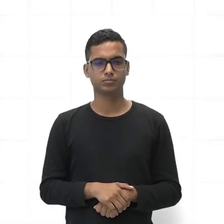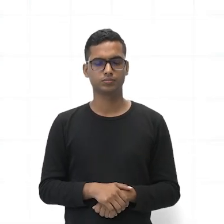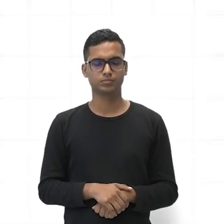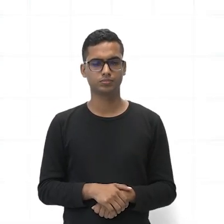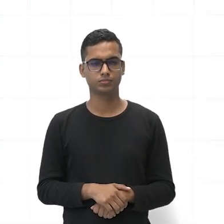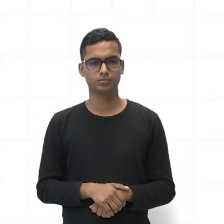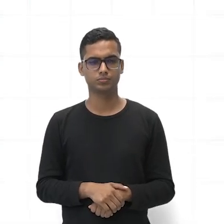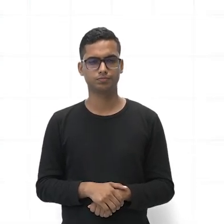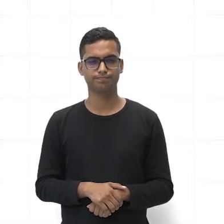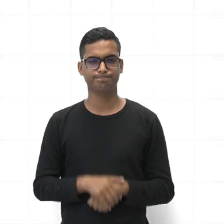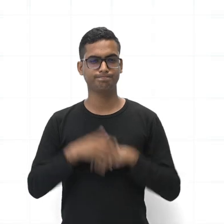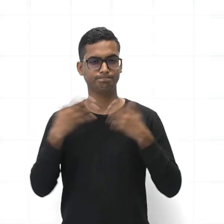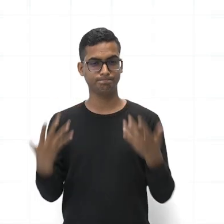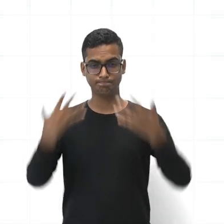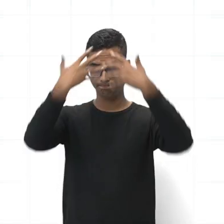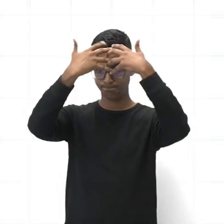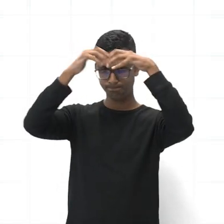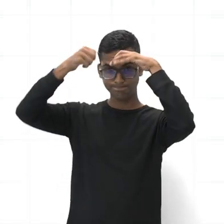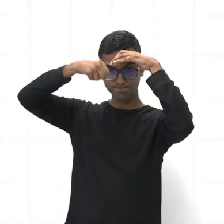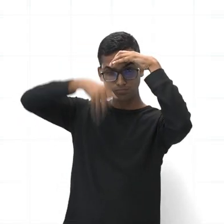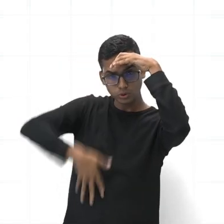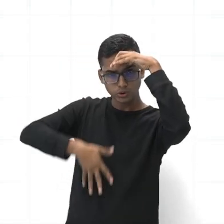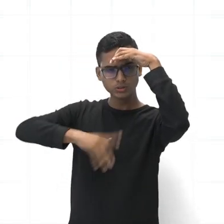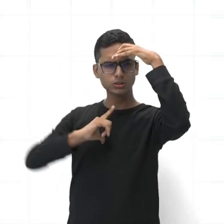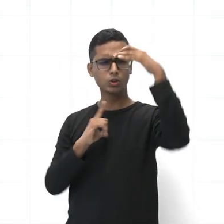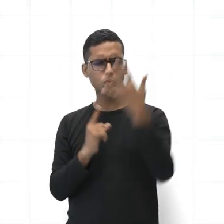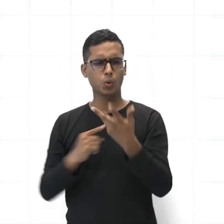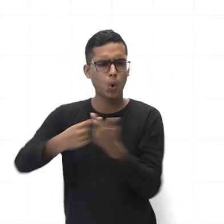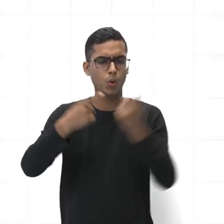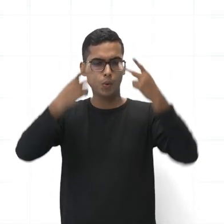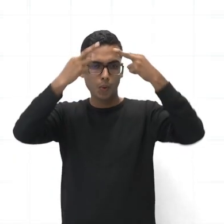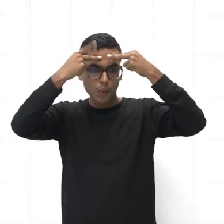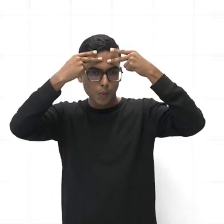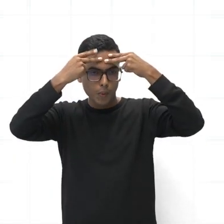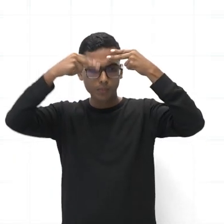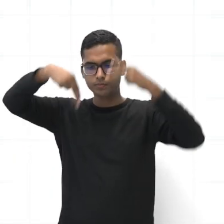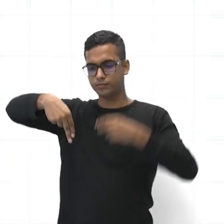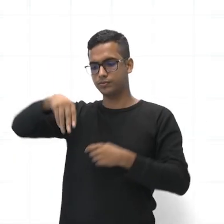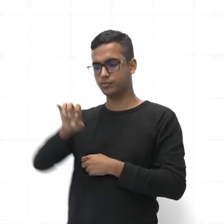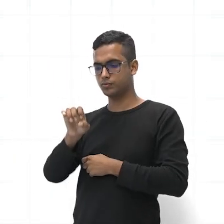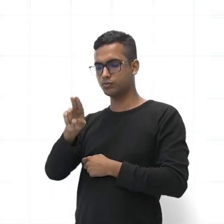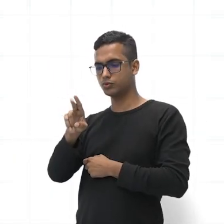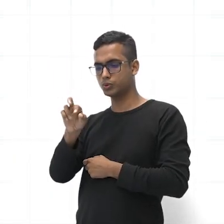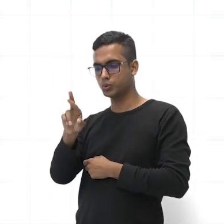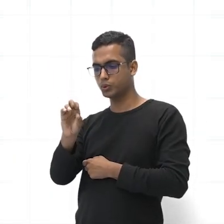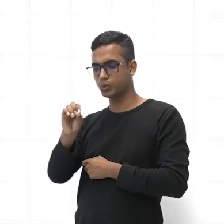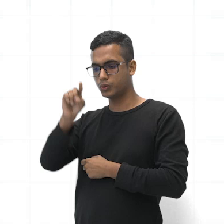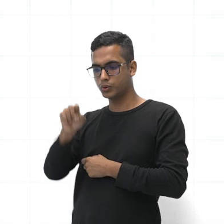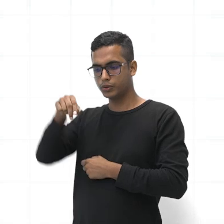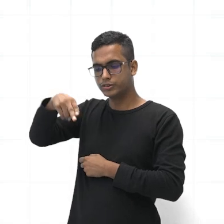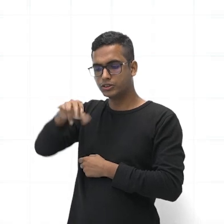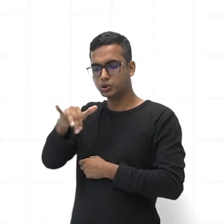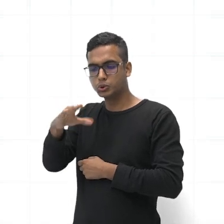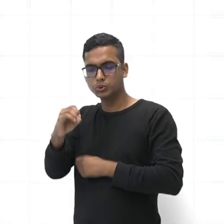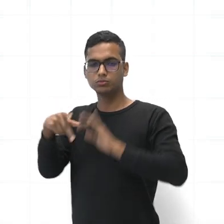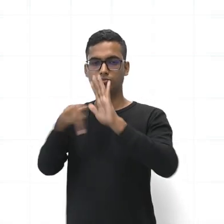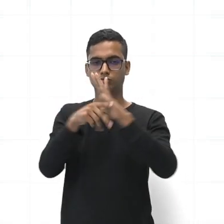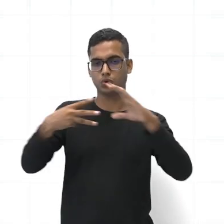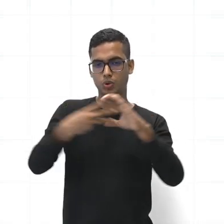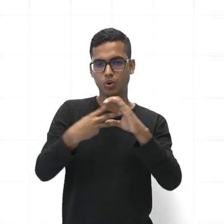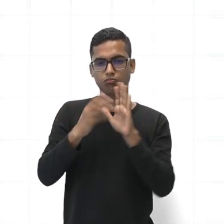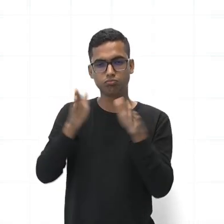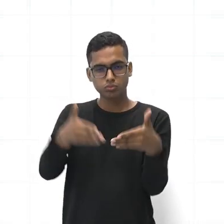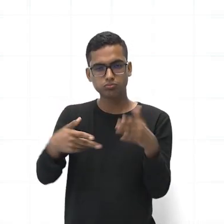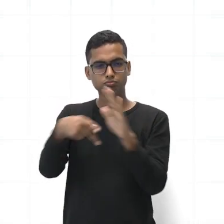Então, o sistema nervoso ele é composto por bilhões de neurônios, células especializadas na